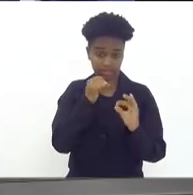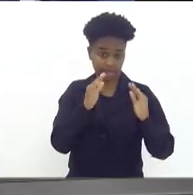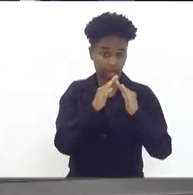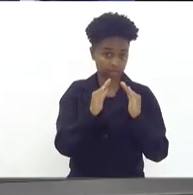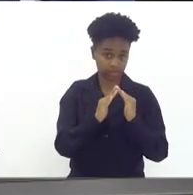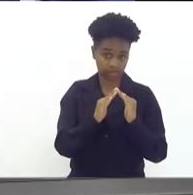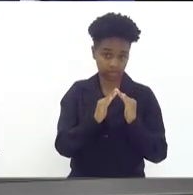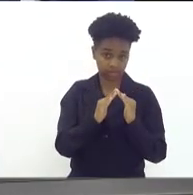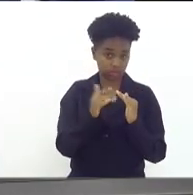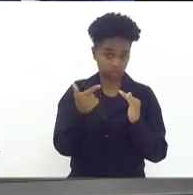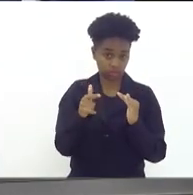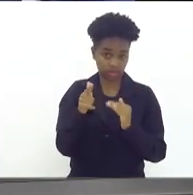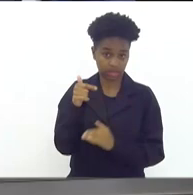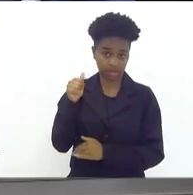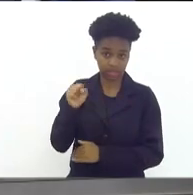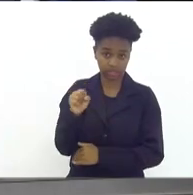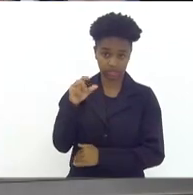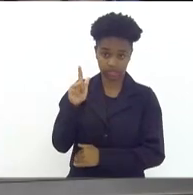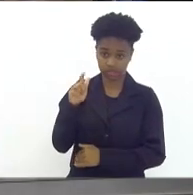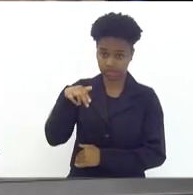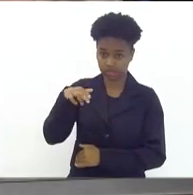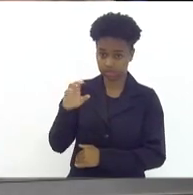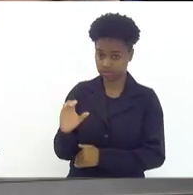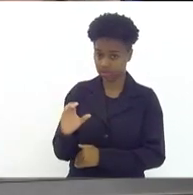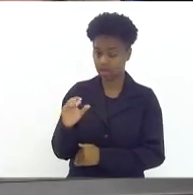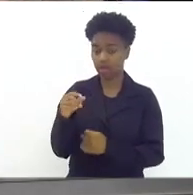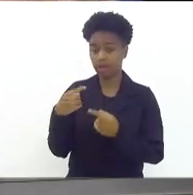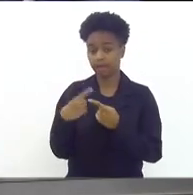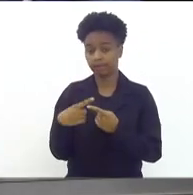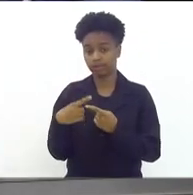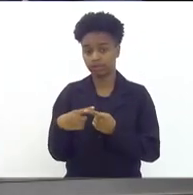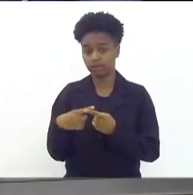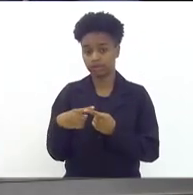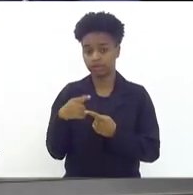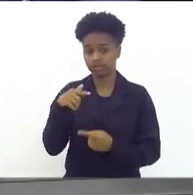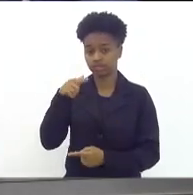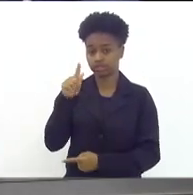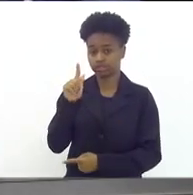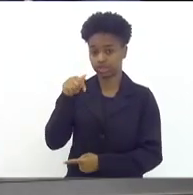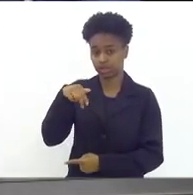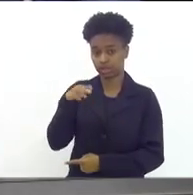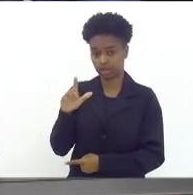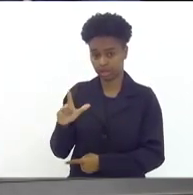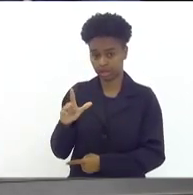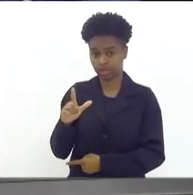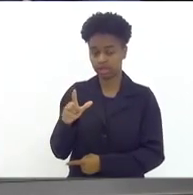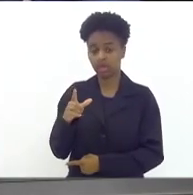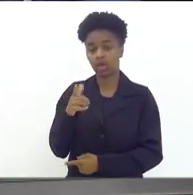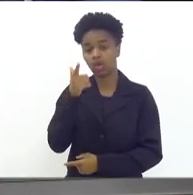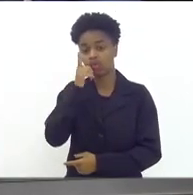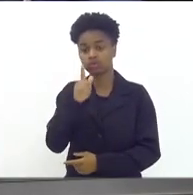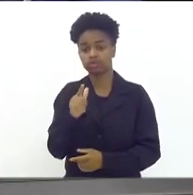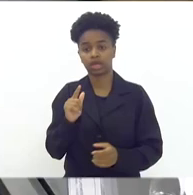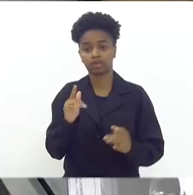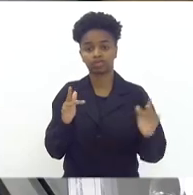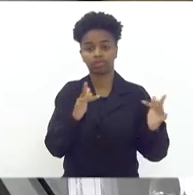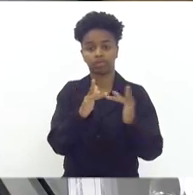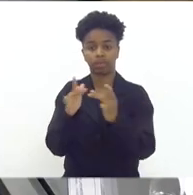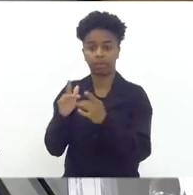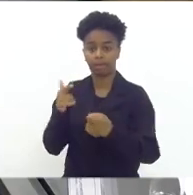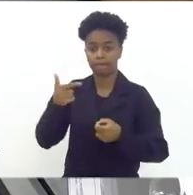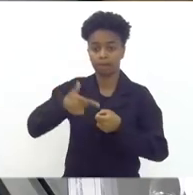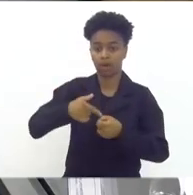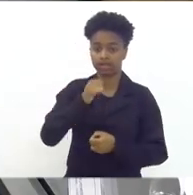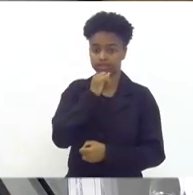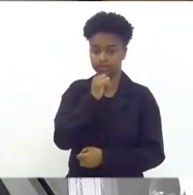com gás GNC porque na verdade o gás GNC o genel Ele atende mais postos de gasolina por